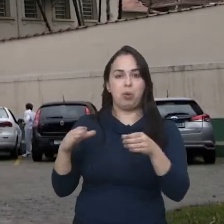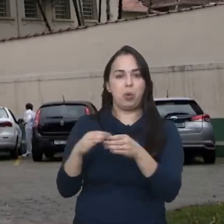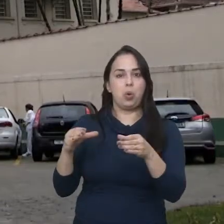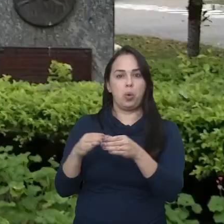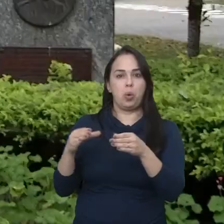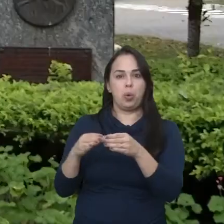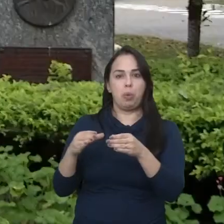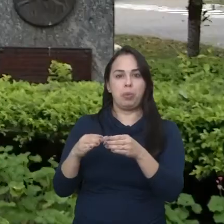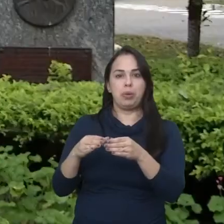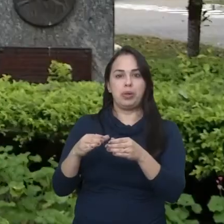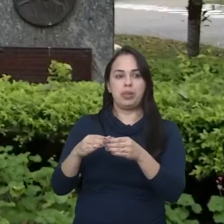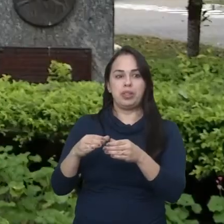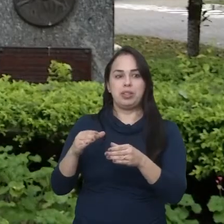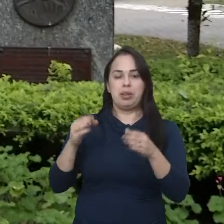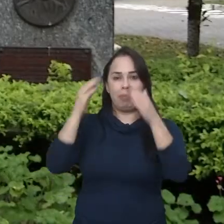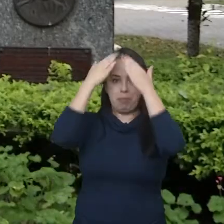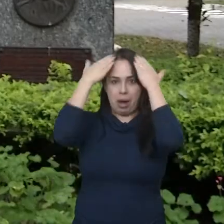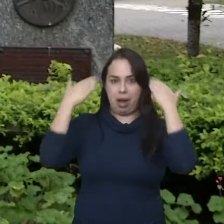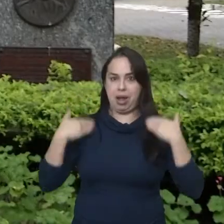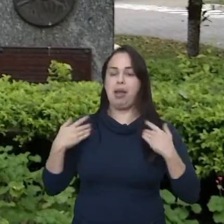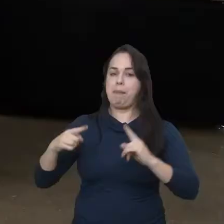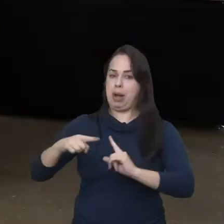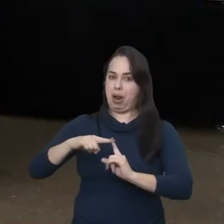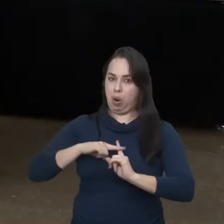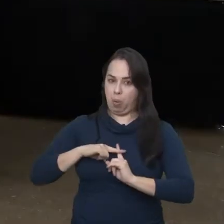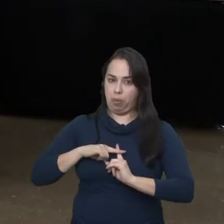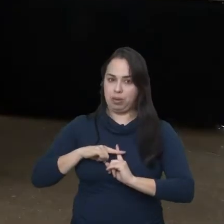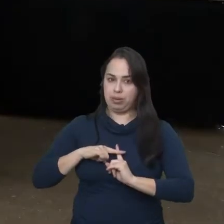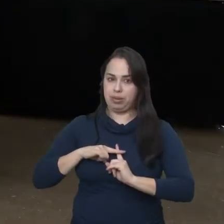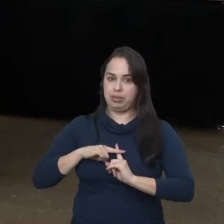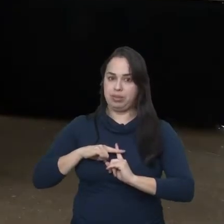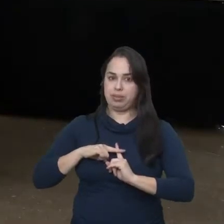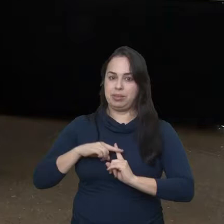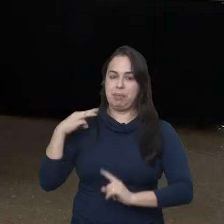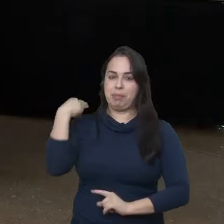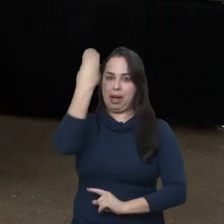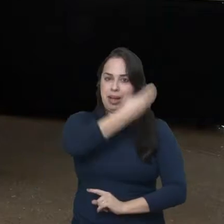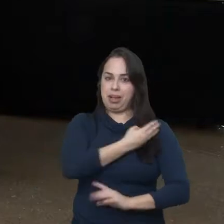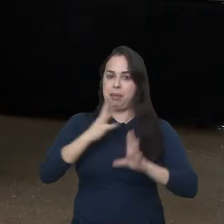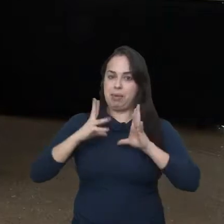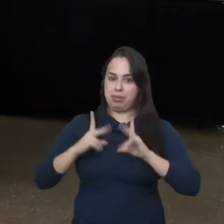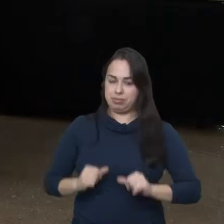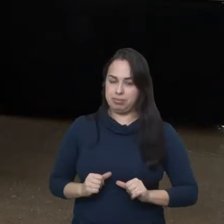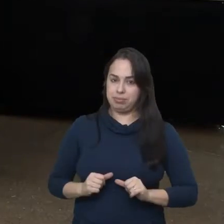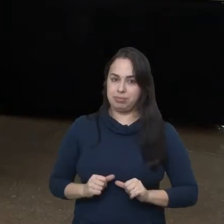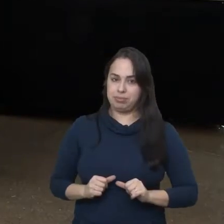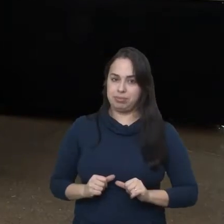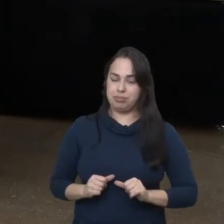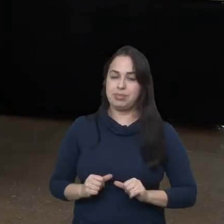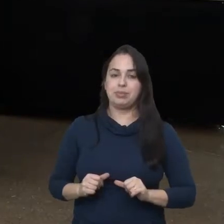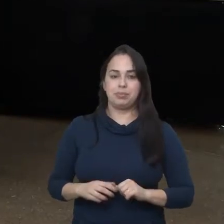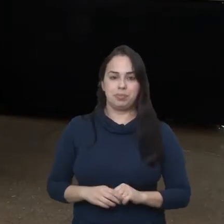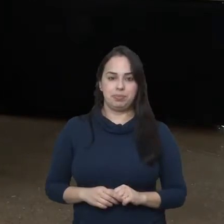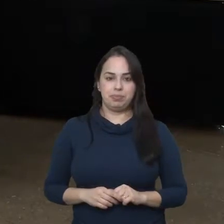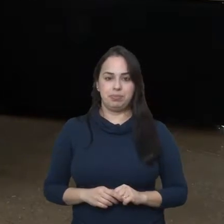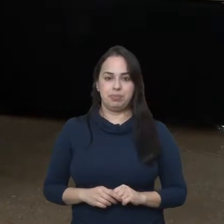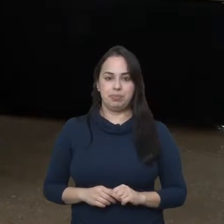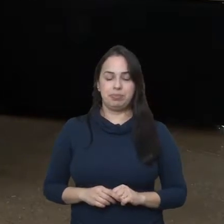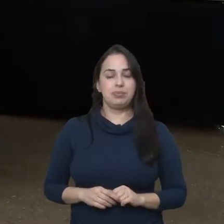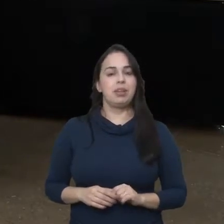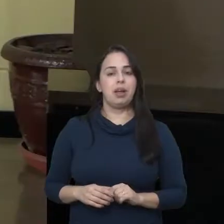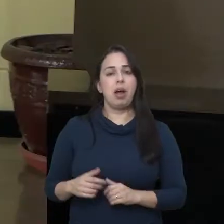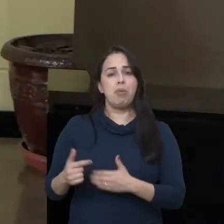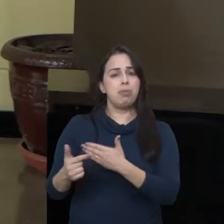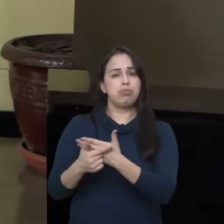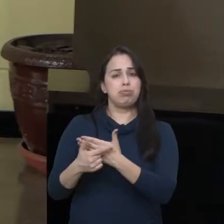das Pequenas Missionárias de Maria Imaculada. Para a irmã Alessandra, o papel da Madre se estende muito antes da missão